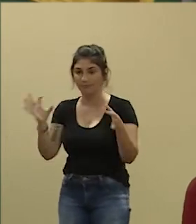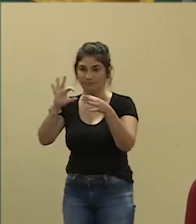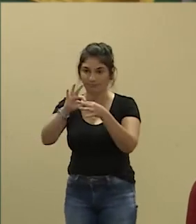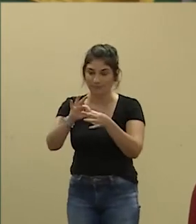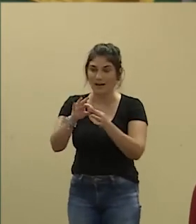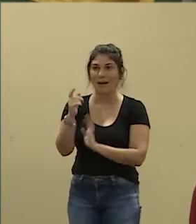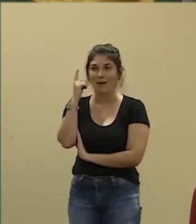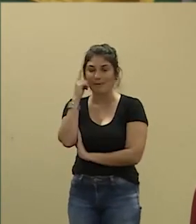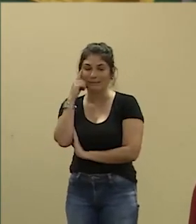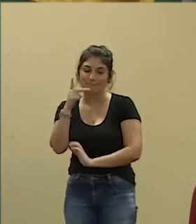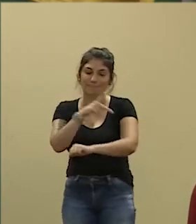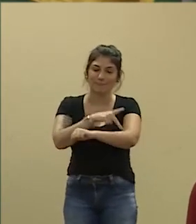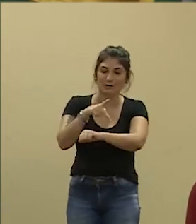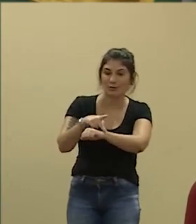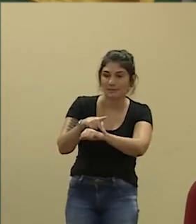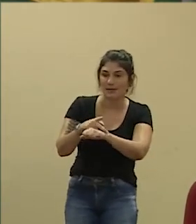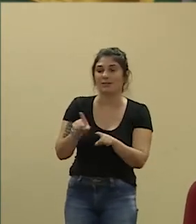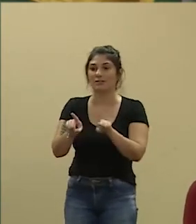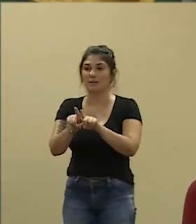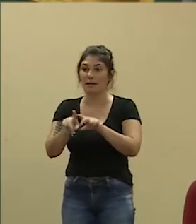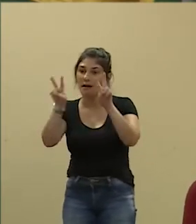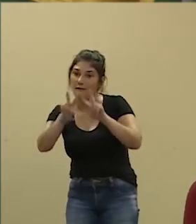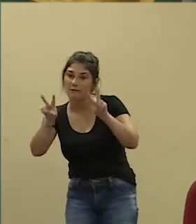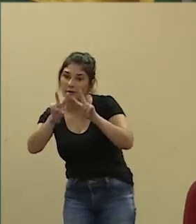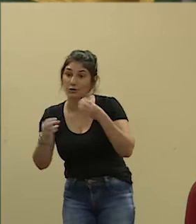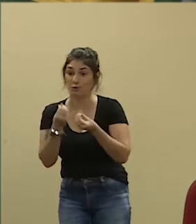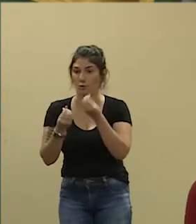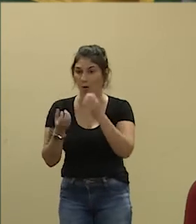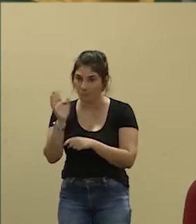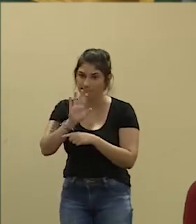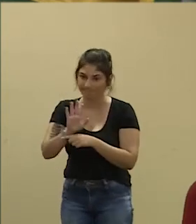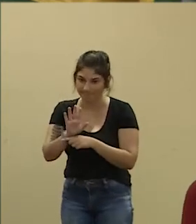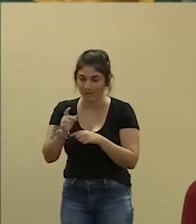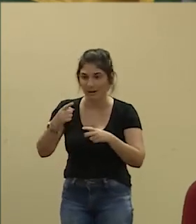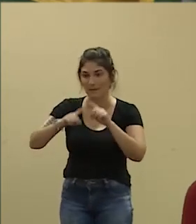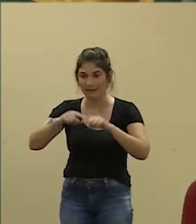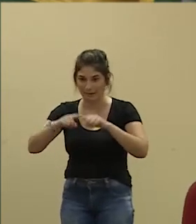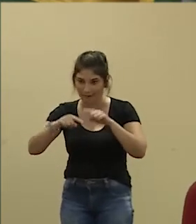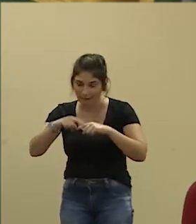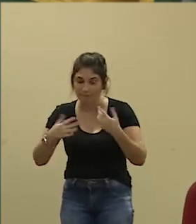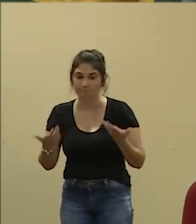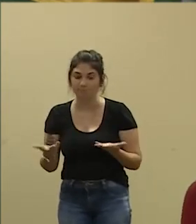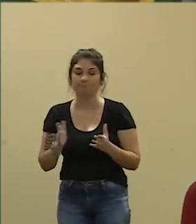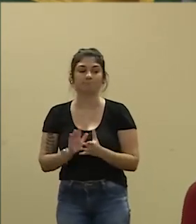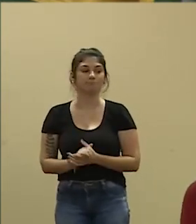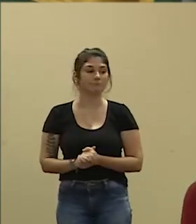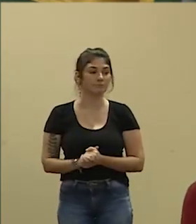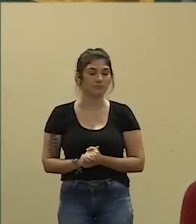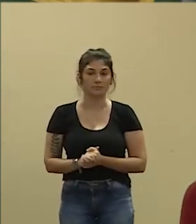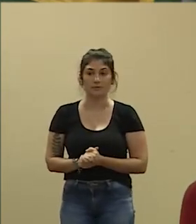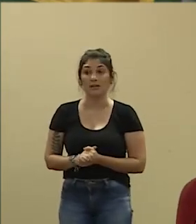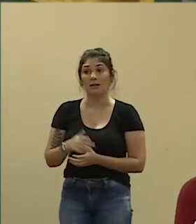audiovisual mente é a parte é do material didático é esse já era